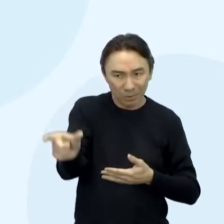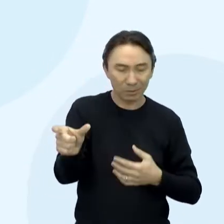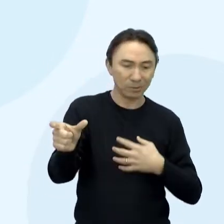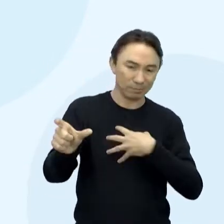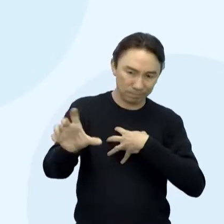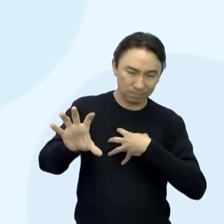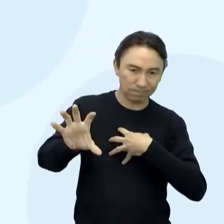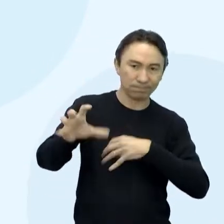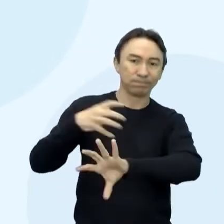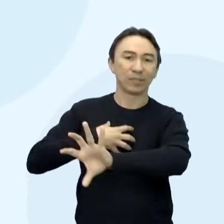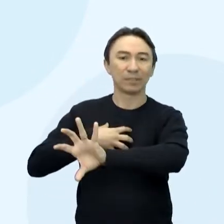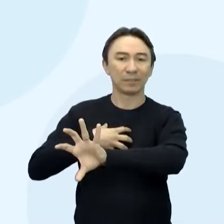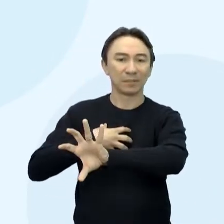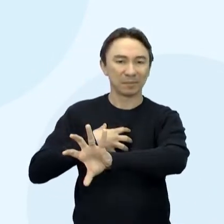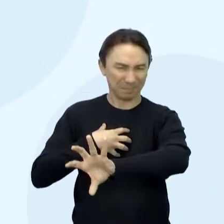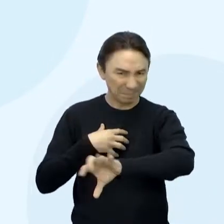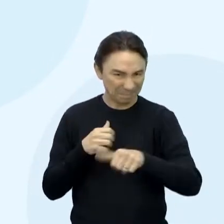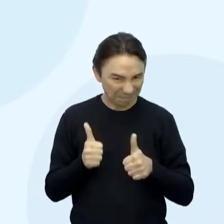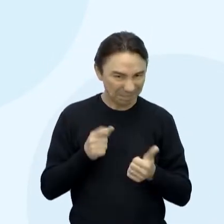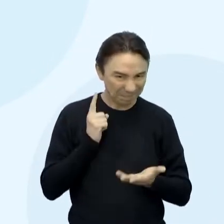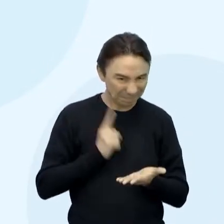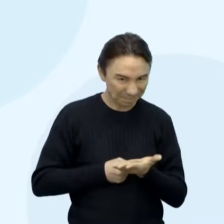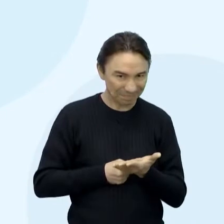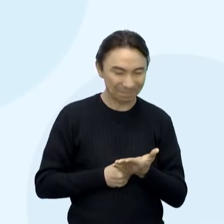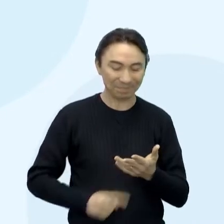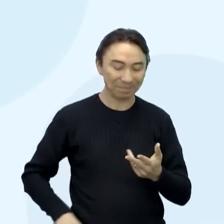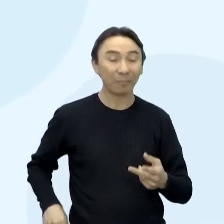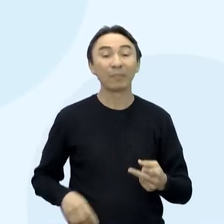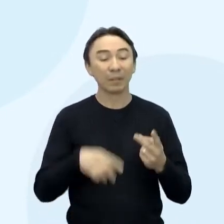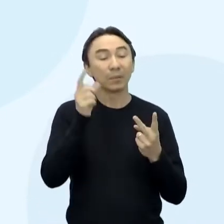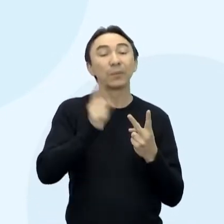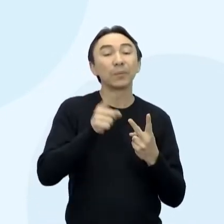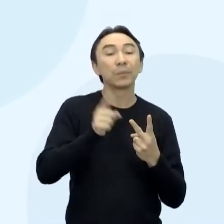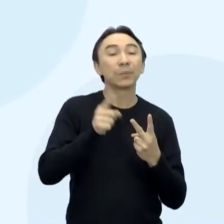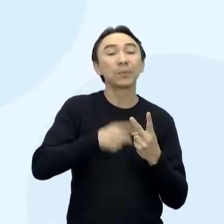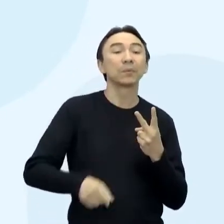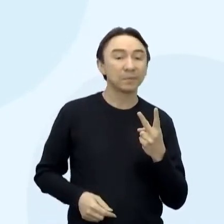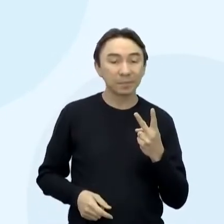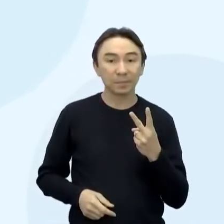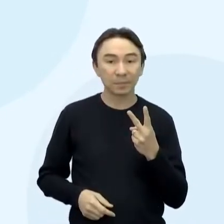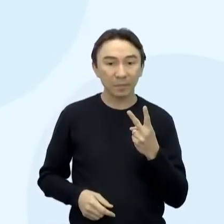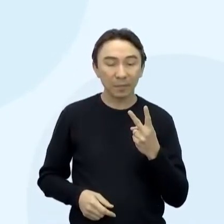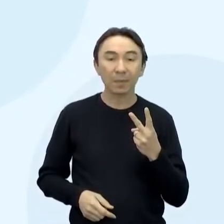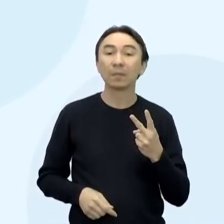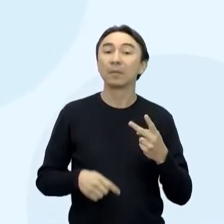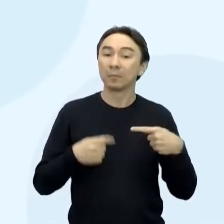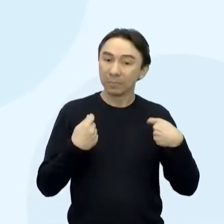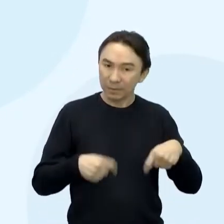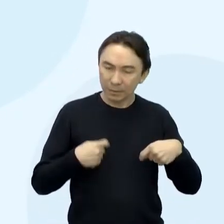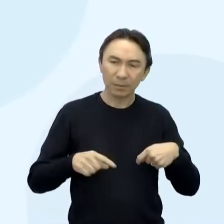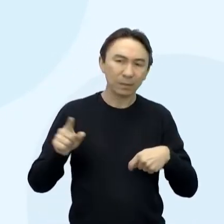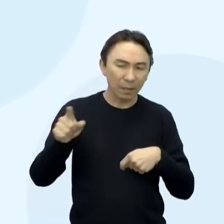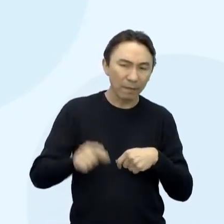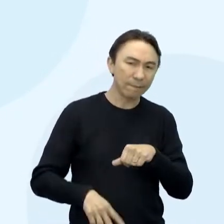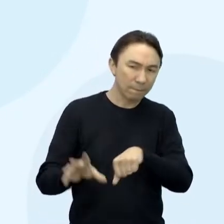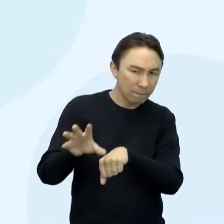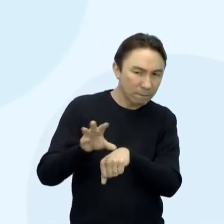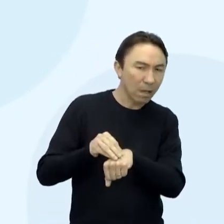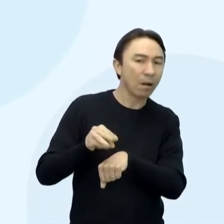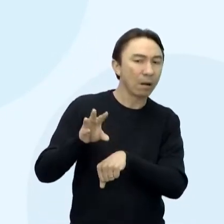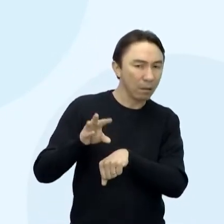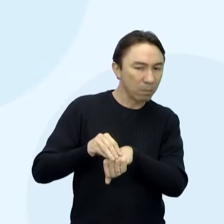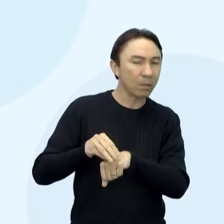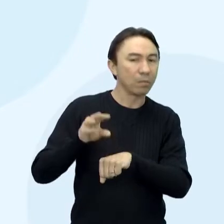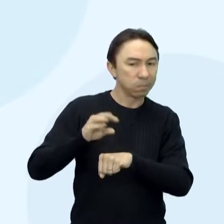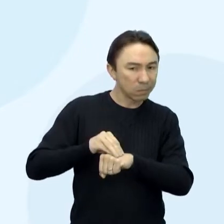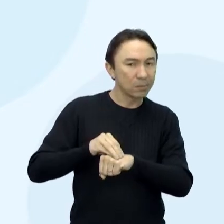Combinado? Segundo, definir. Eu preciso colher e analisar as informações